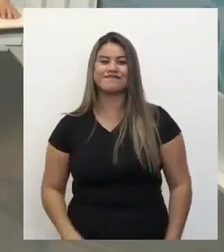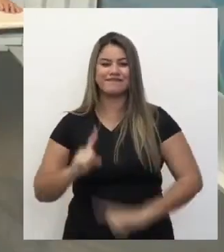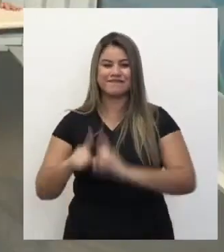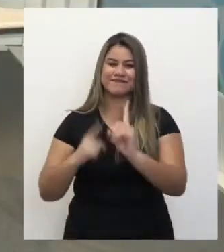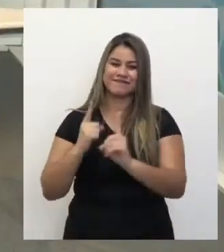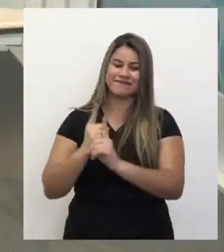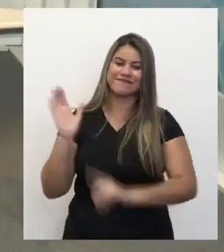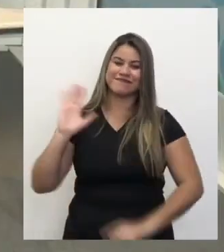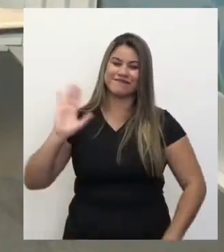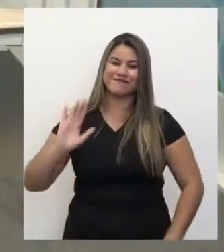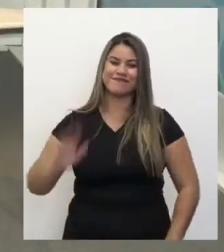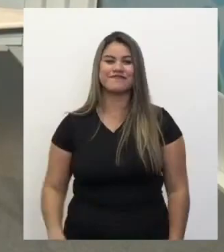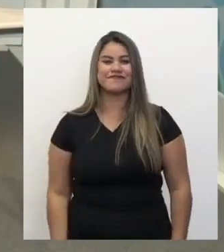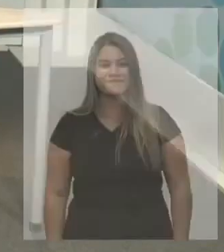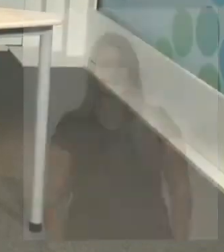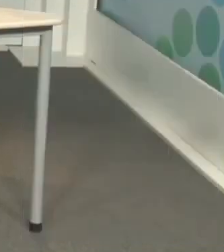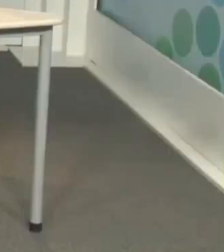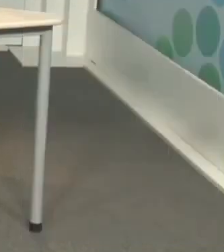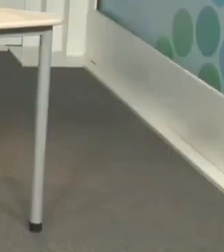Tchau, tchau.